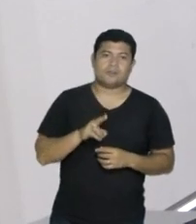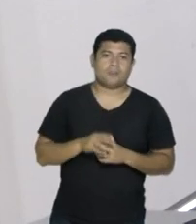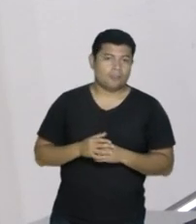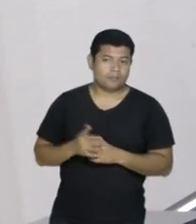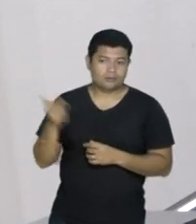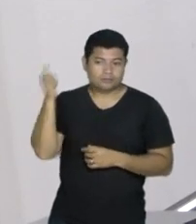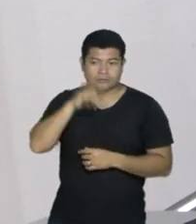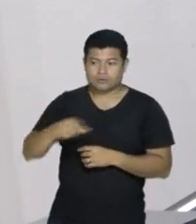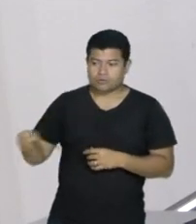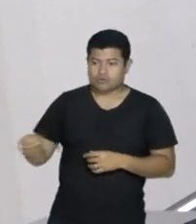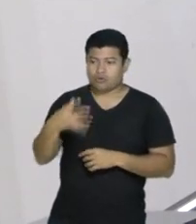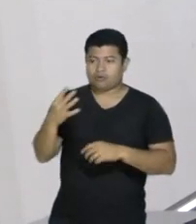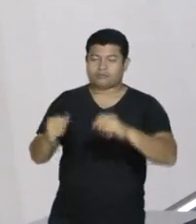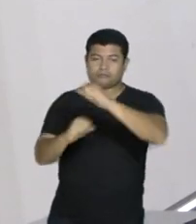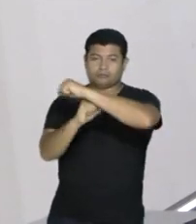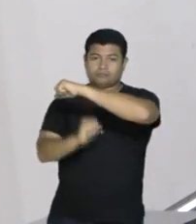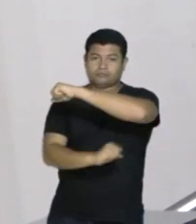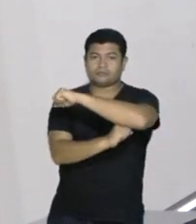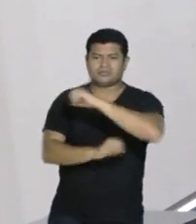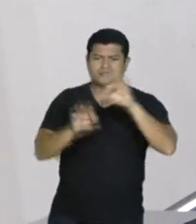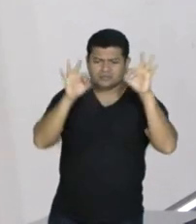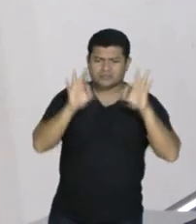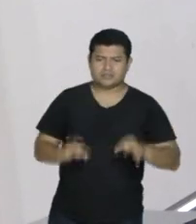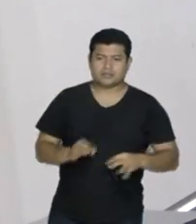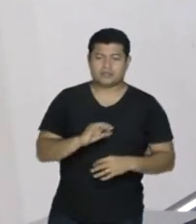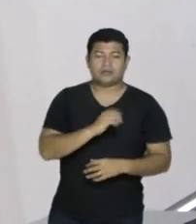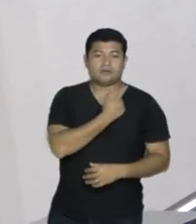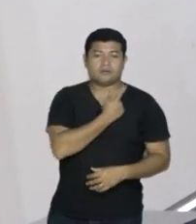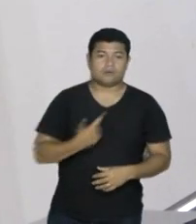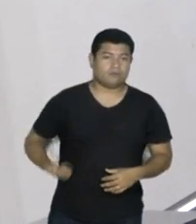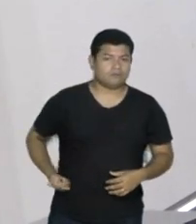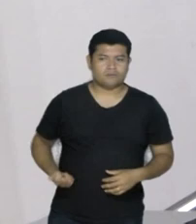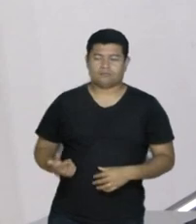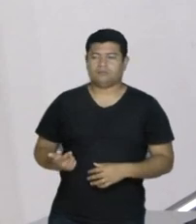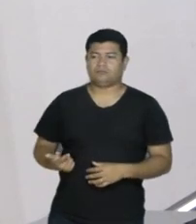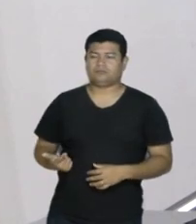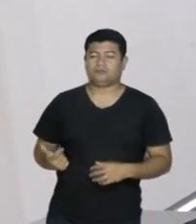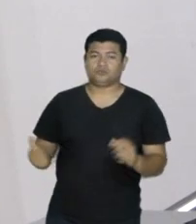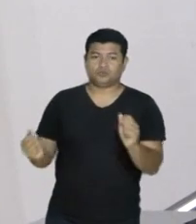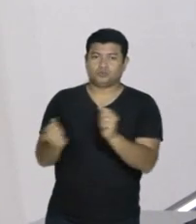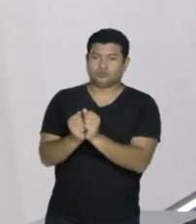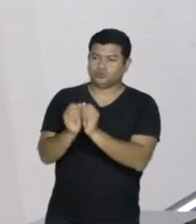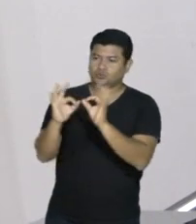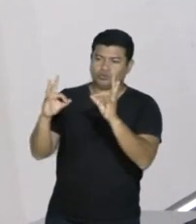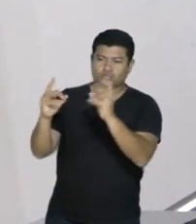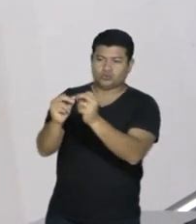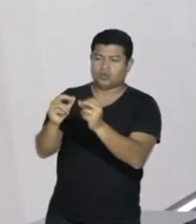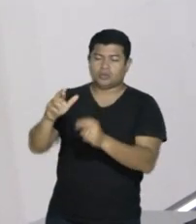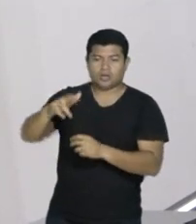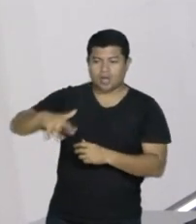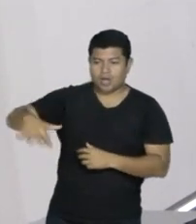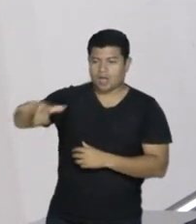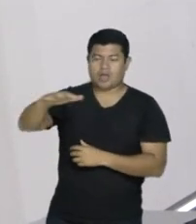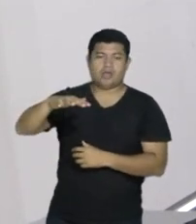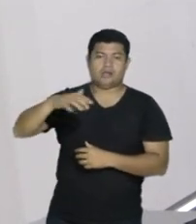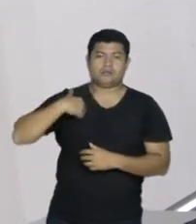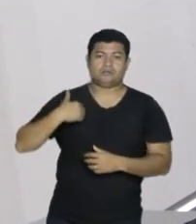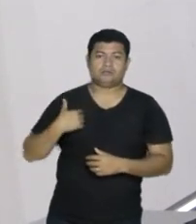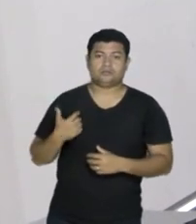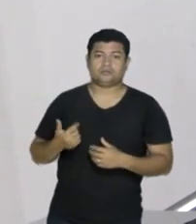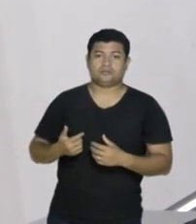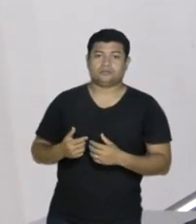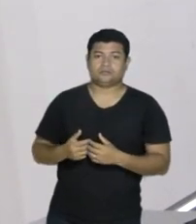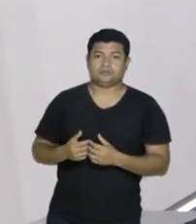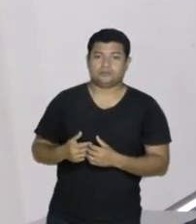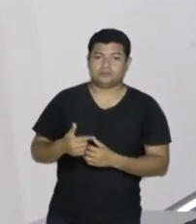certeza que o governador Jorginho Melo e toda aquela região de Itapema Porto Belo Bombinhas Tijucas recebeu todos os municípios acima